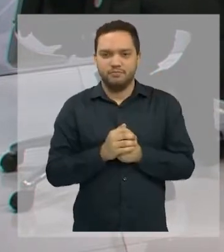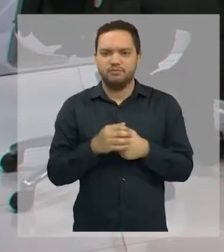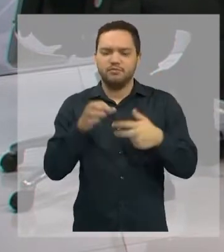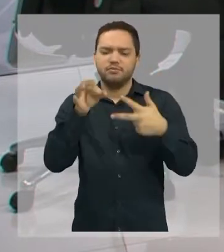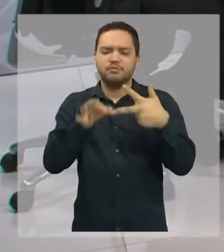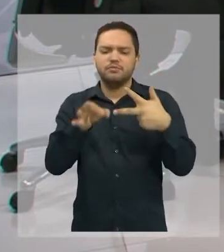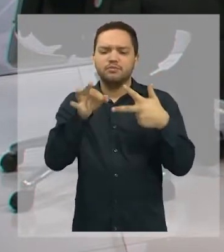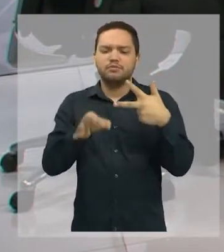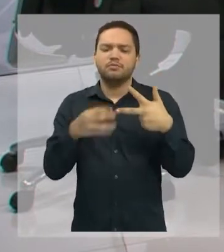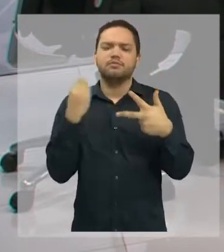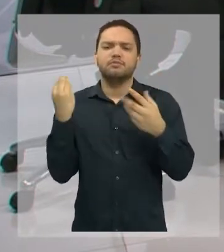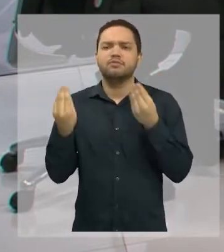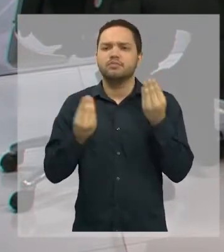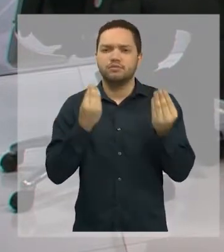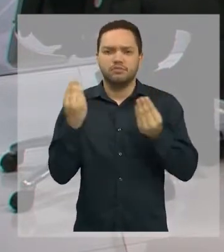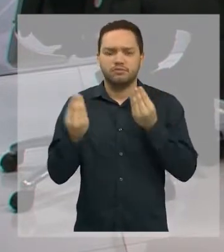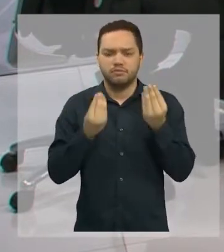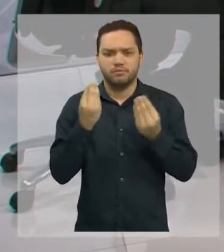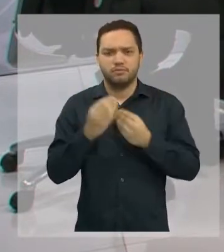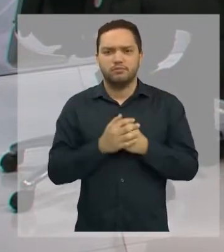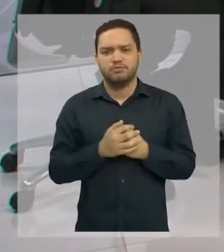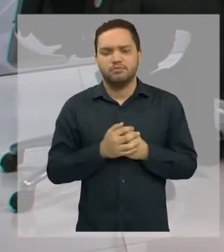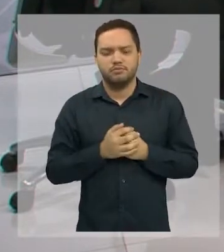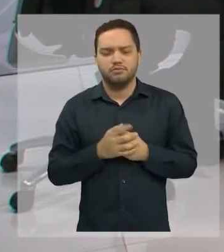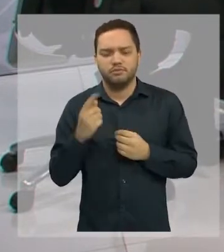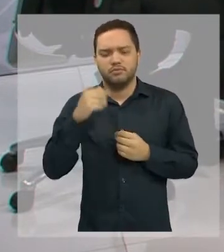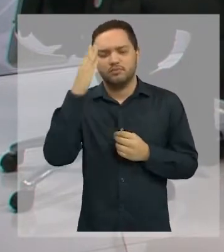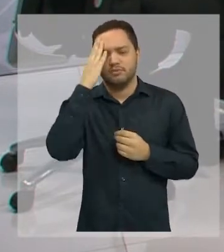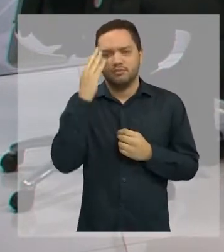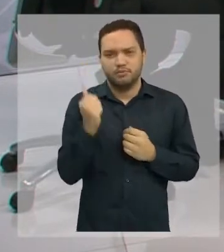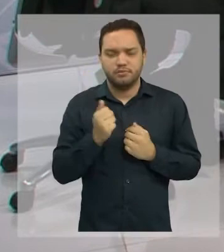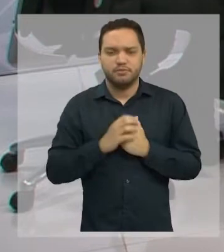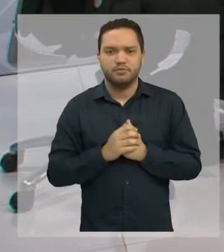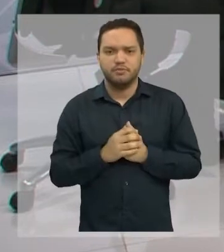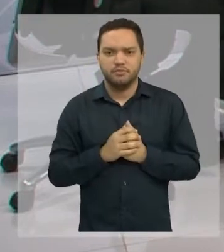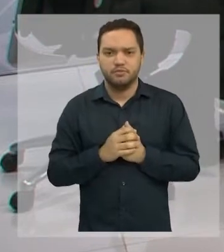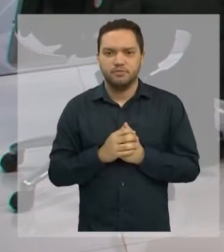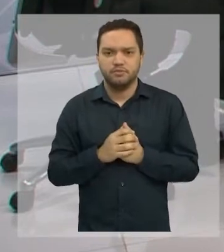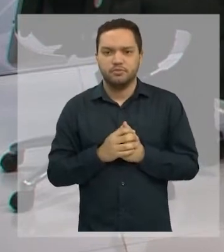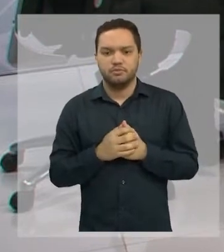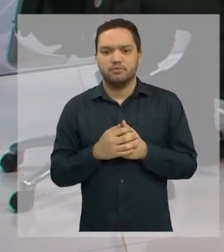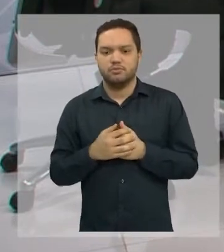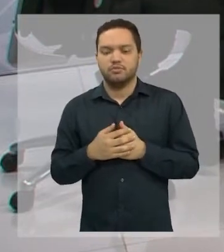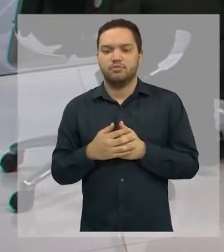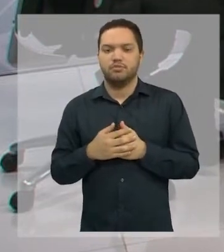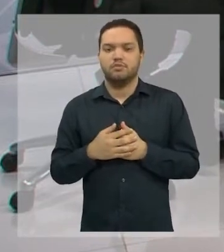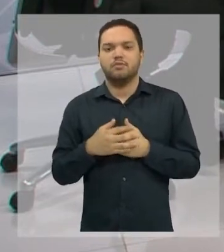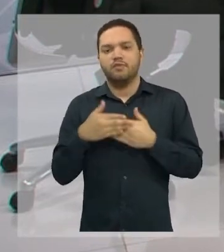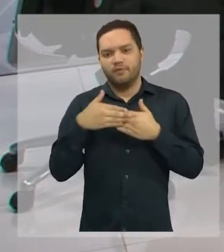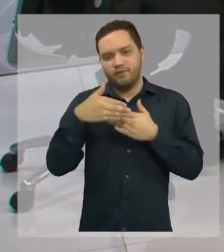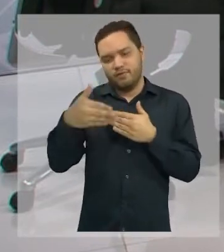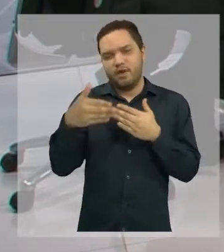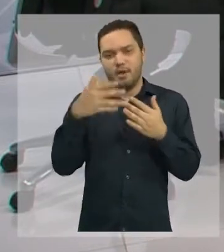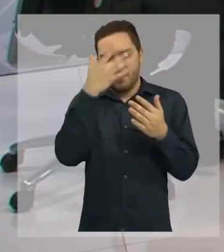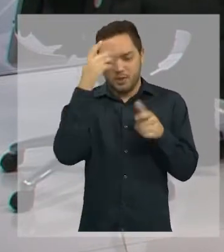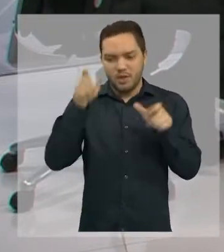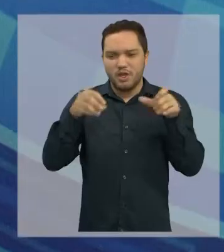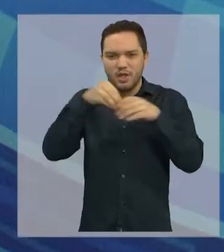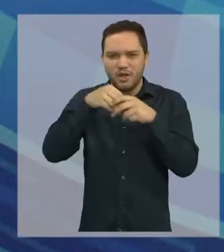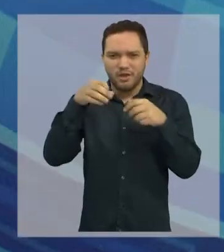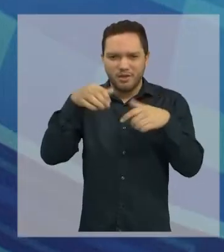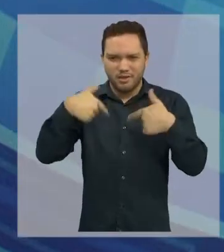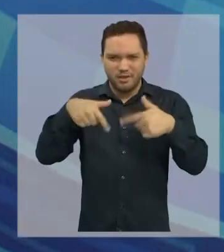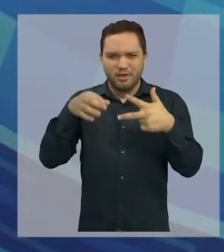professor Rui, querendo ou não, nós encaminhamos para uma renovação, se não de pessoas, mas principalmente